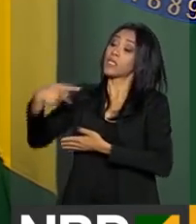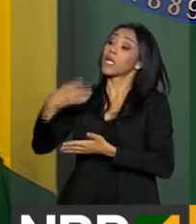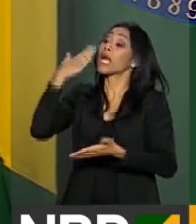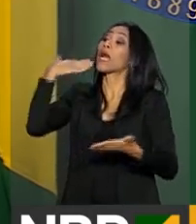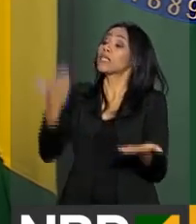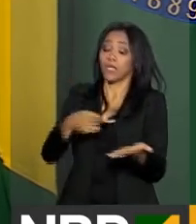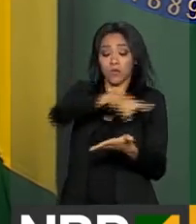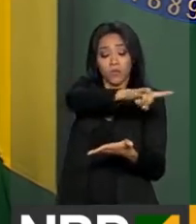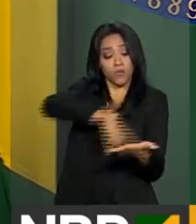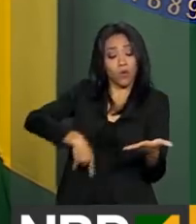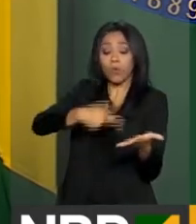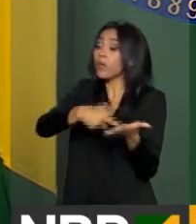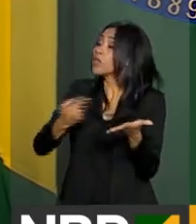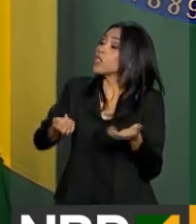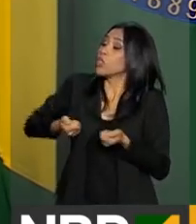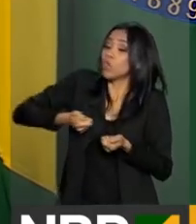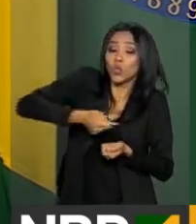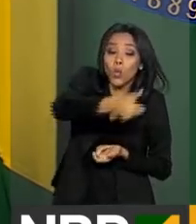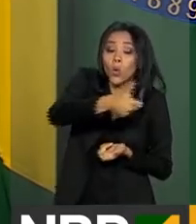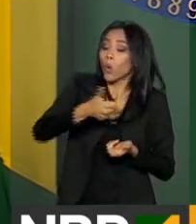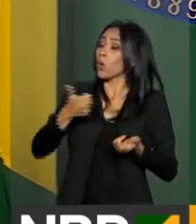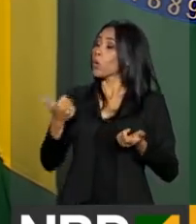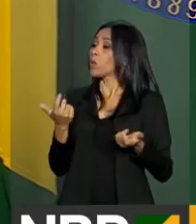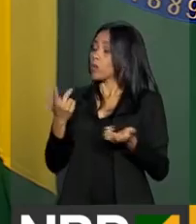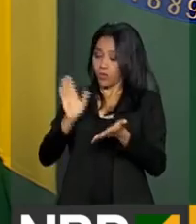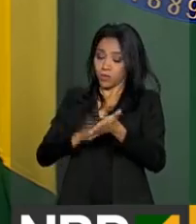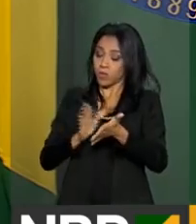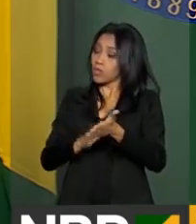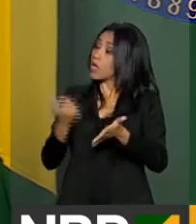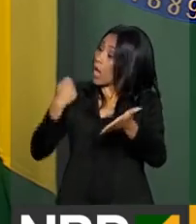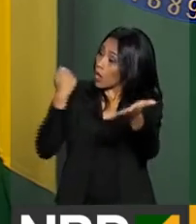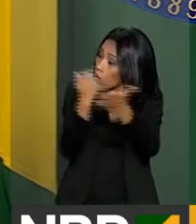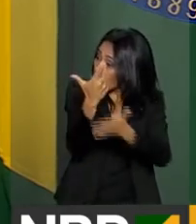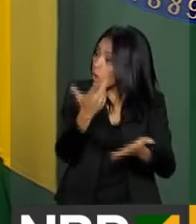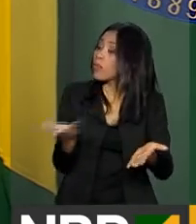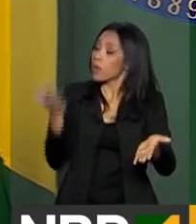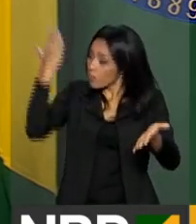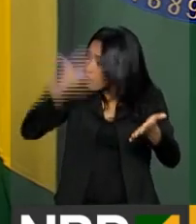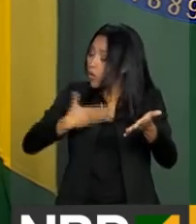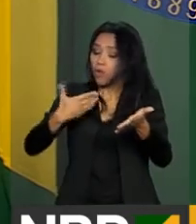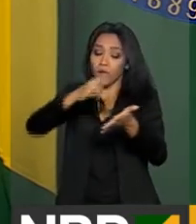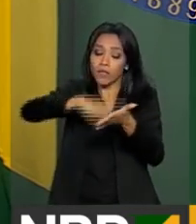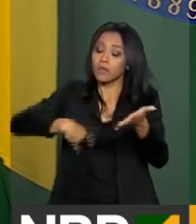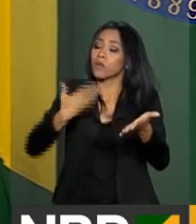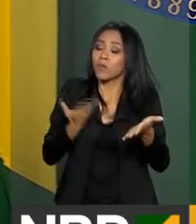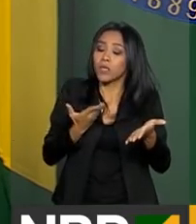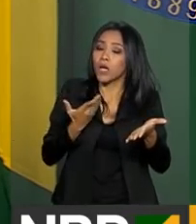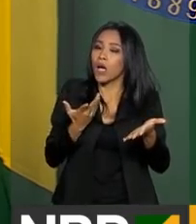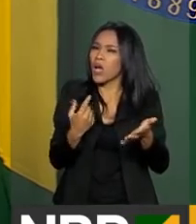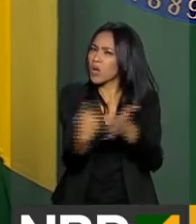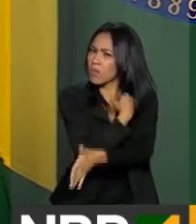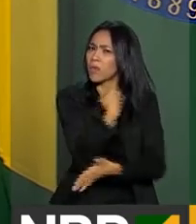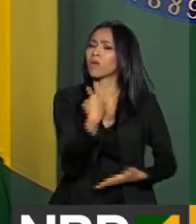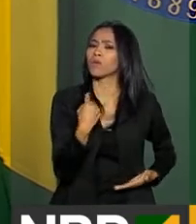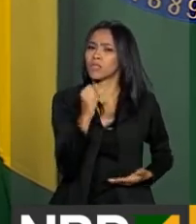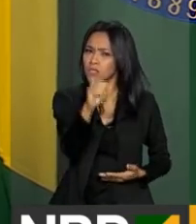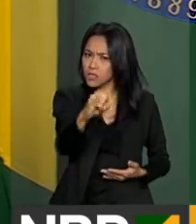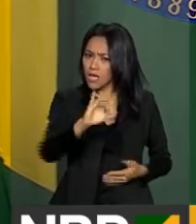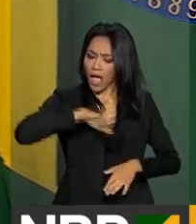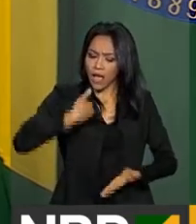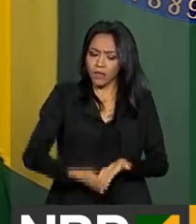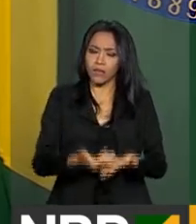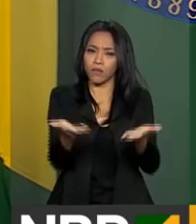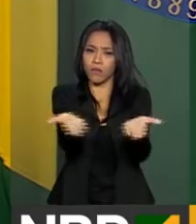referentes à doação que fez referente à compra que fez agora me pergunto se alguém até